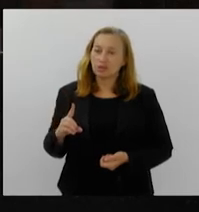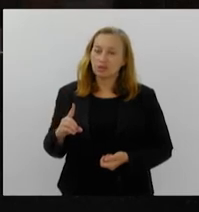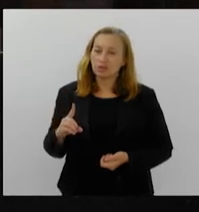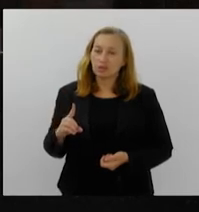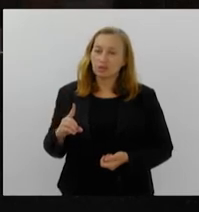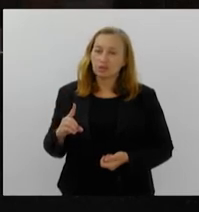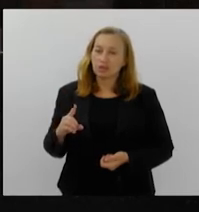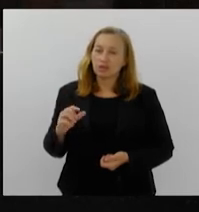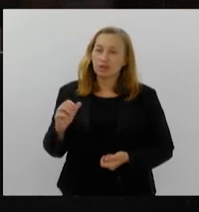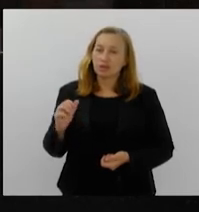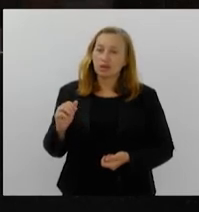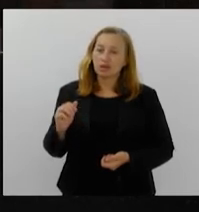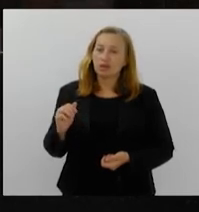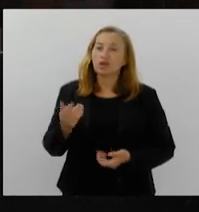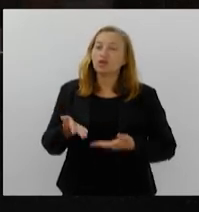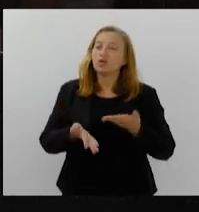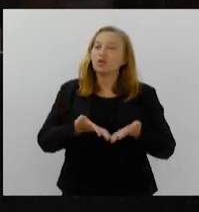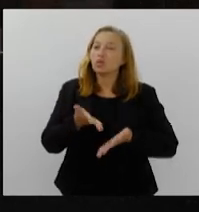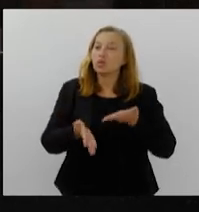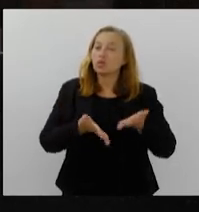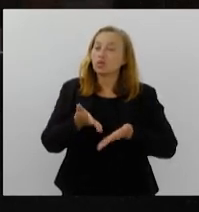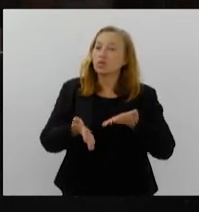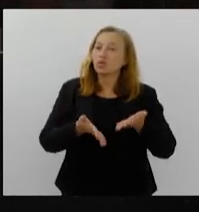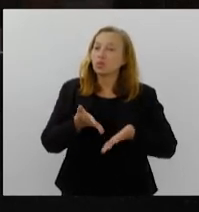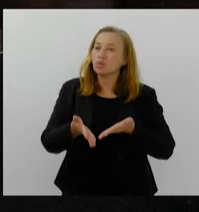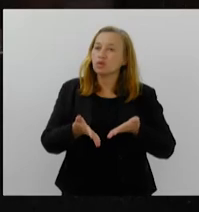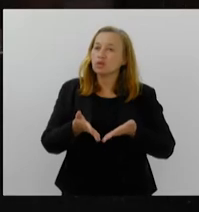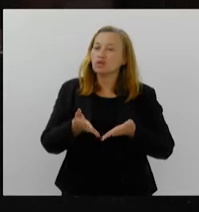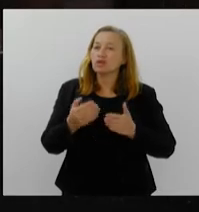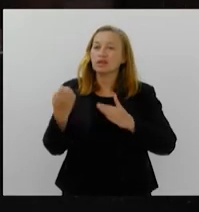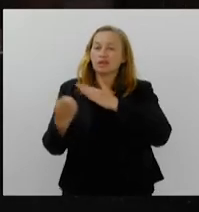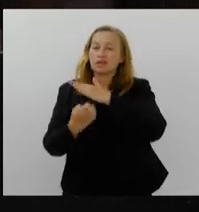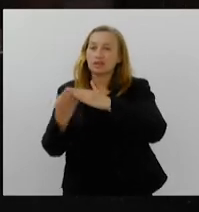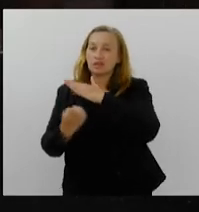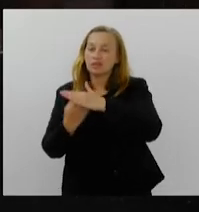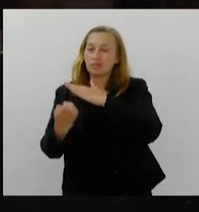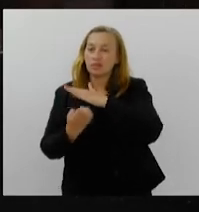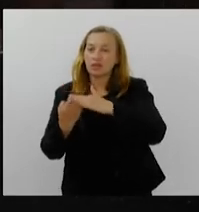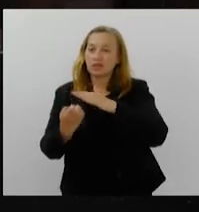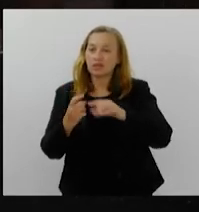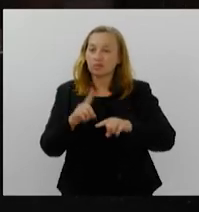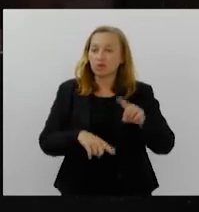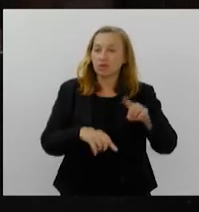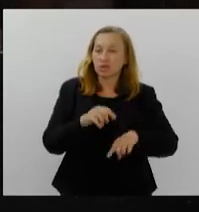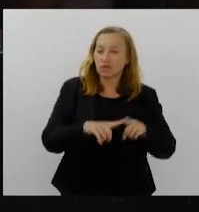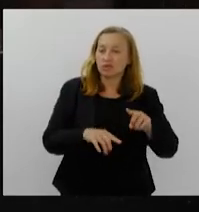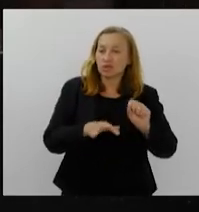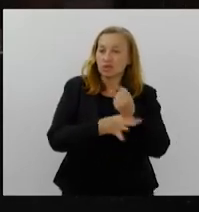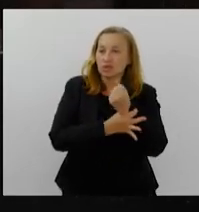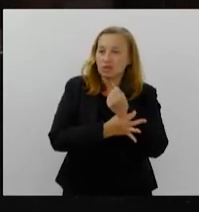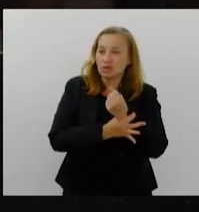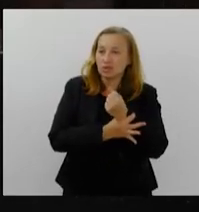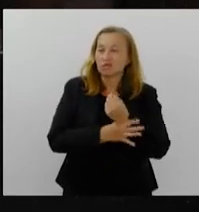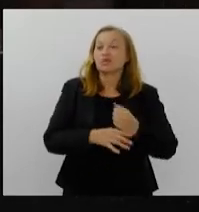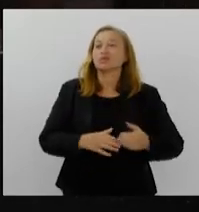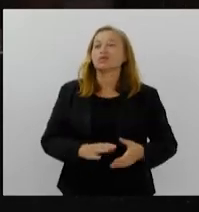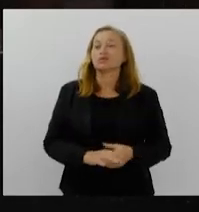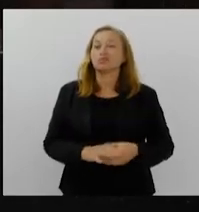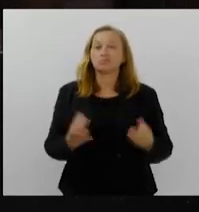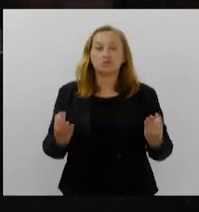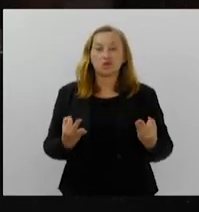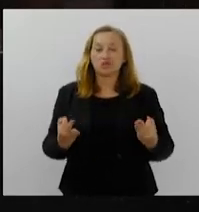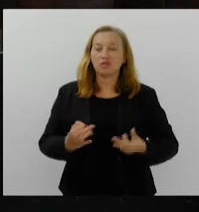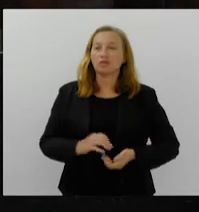Aminazeg, que cuida da parte das empresas de equipamento de segurança. Abre uma porta, um parceiro